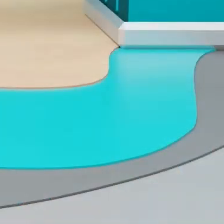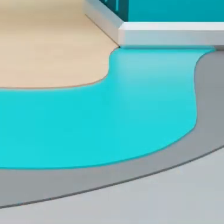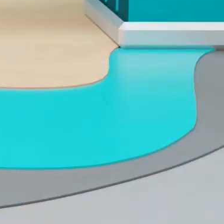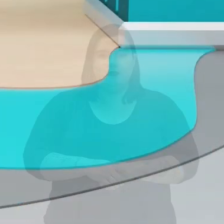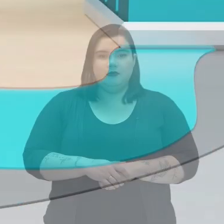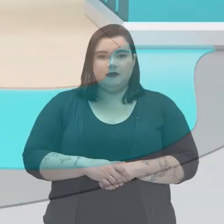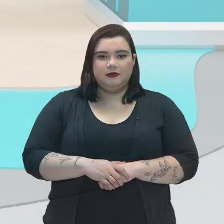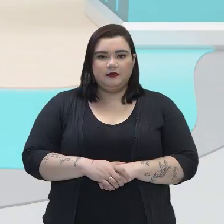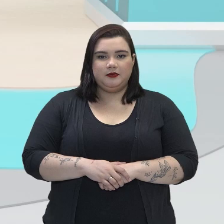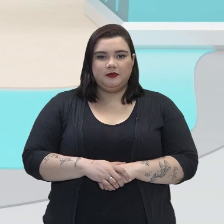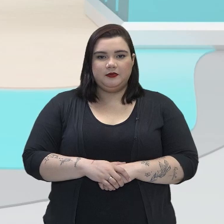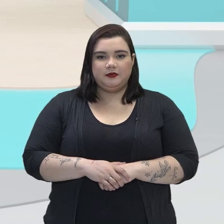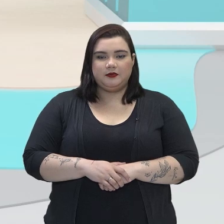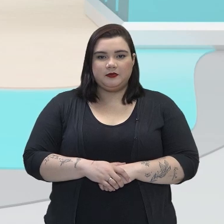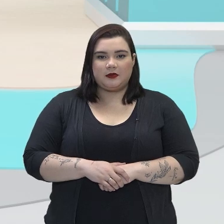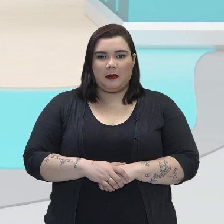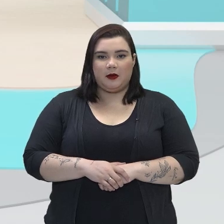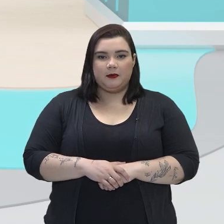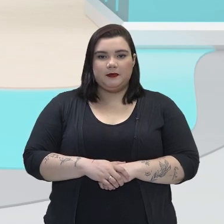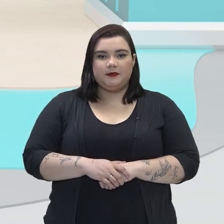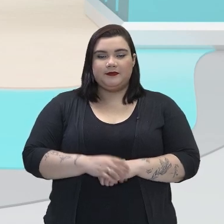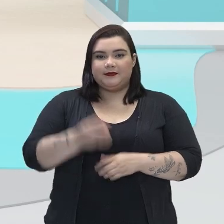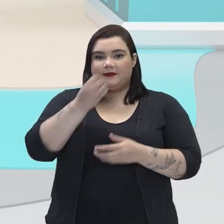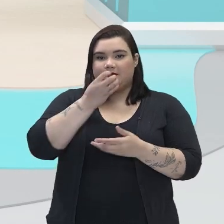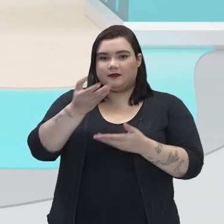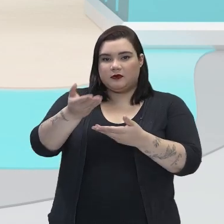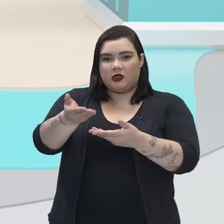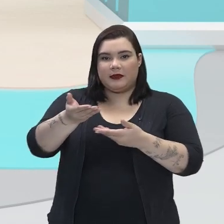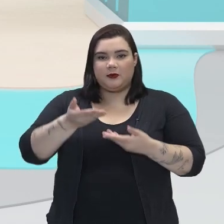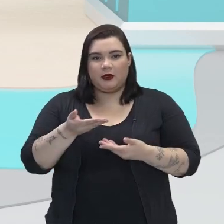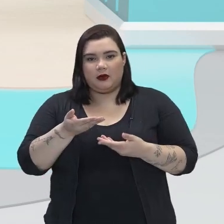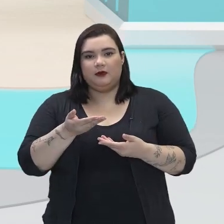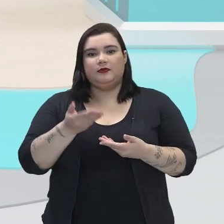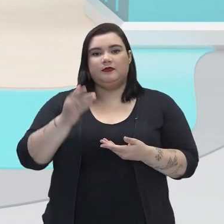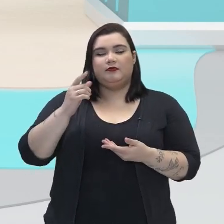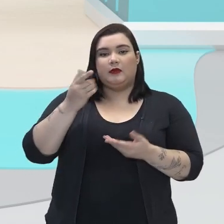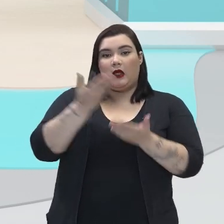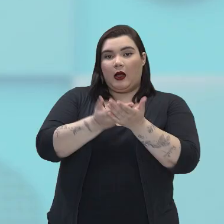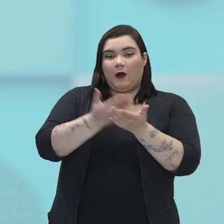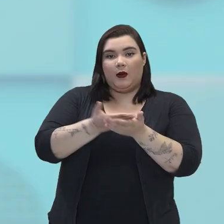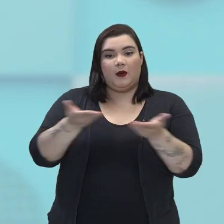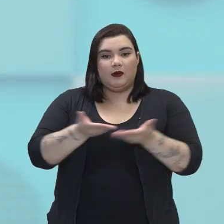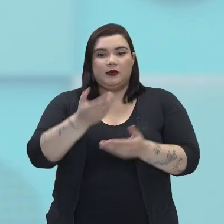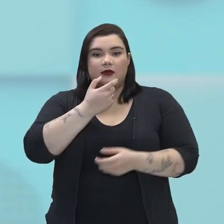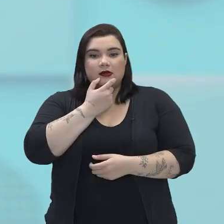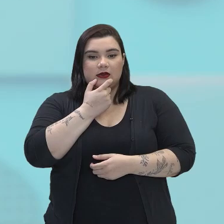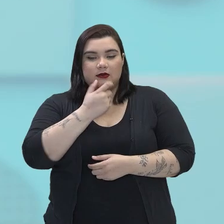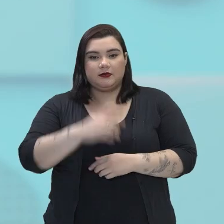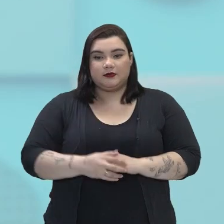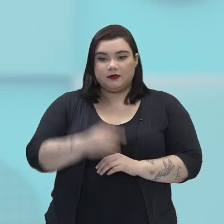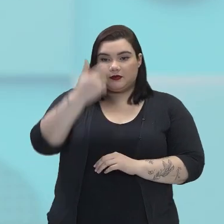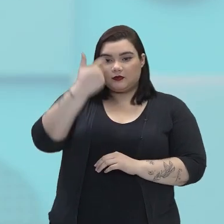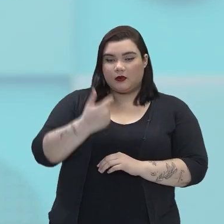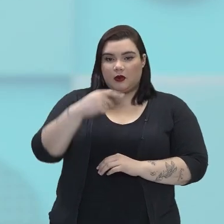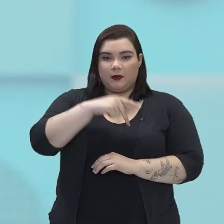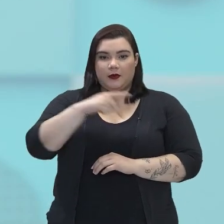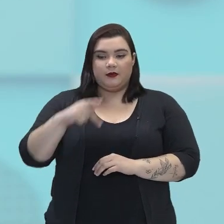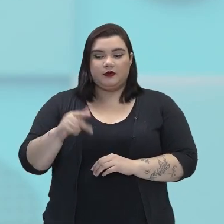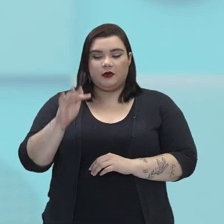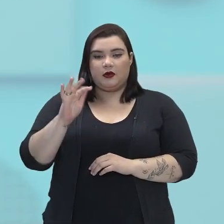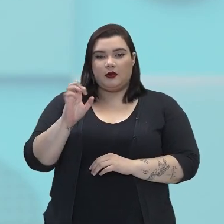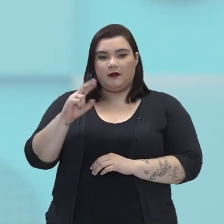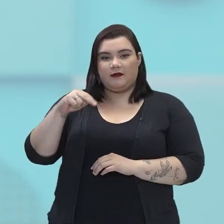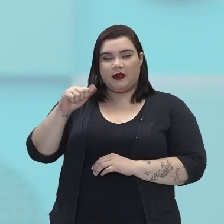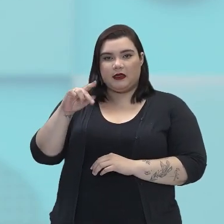Hello everyone, you're welcome. Sejam bem-vindos a mais uma aula de língua inglesa. Eu sou a teacher Fernanda Gurgel. Vamos